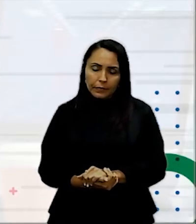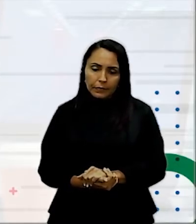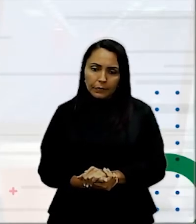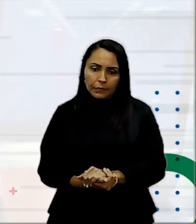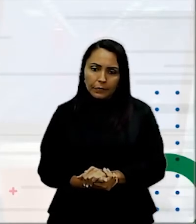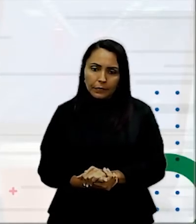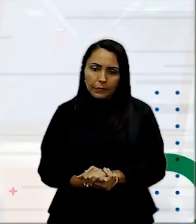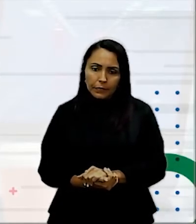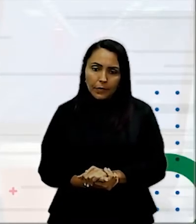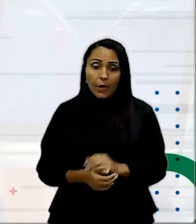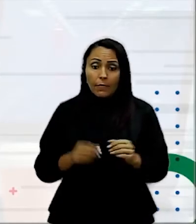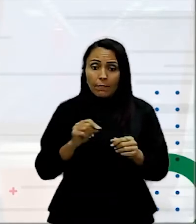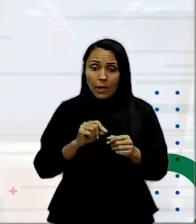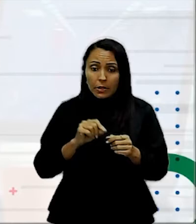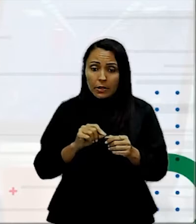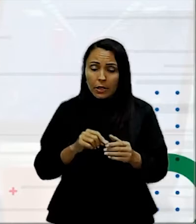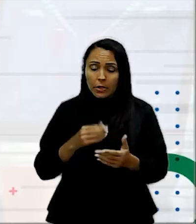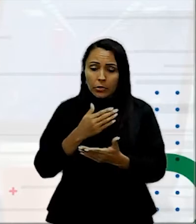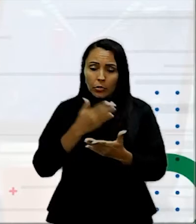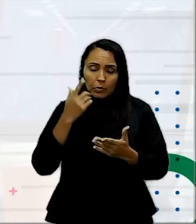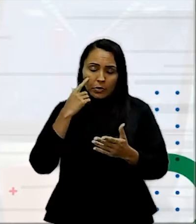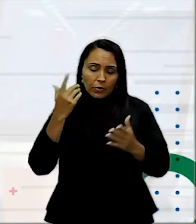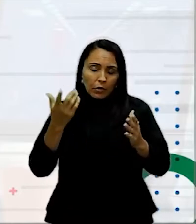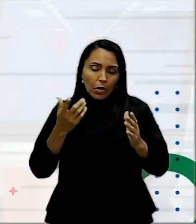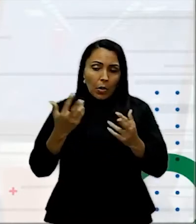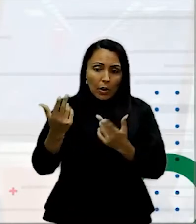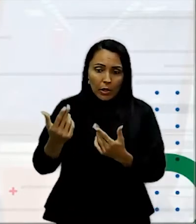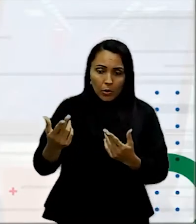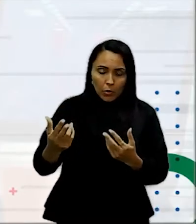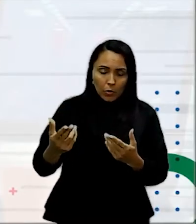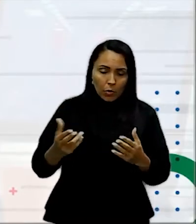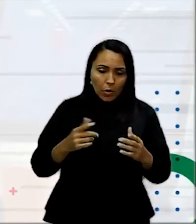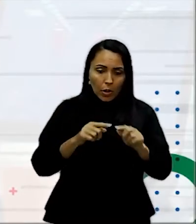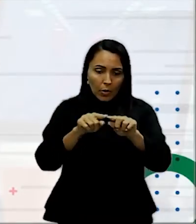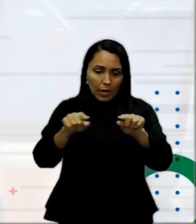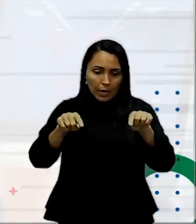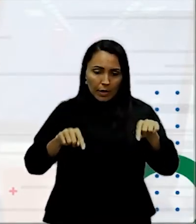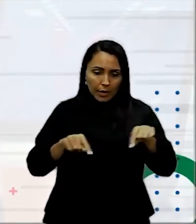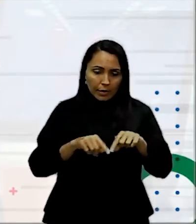faça como se a tela do celular fosse